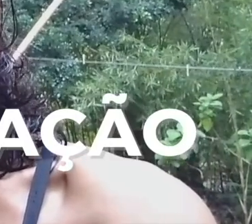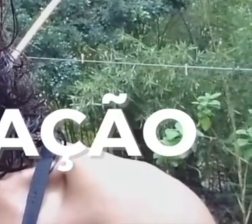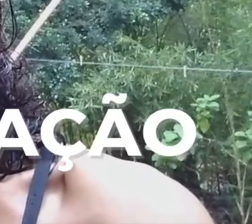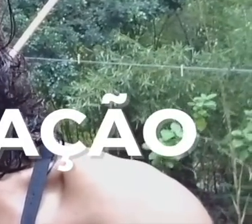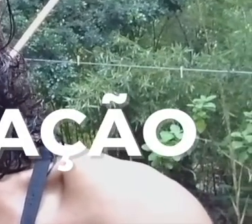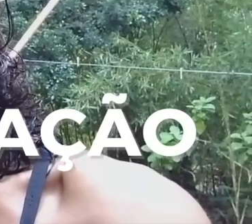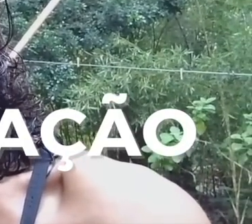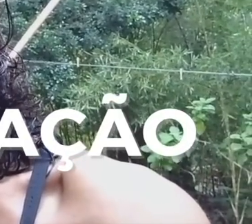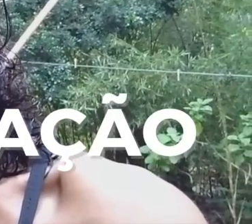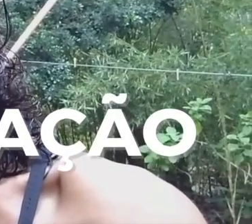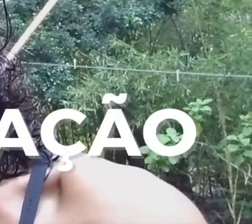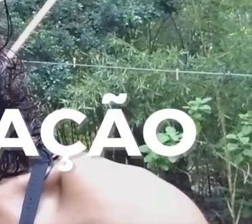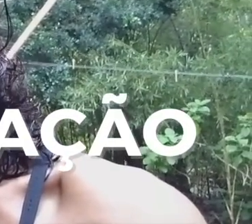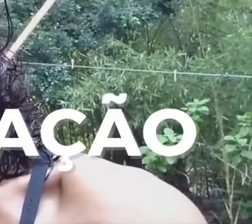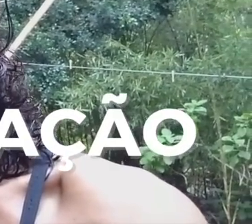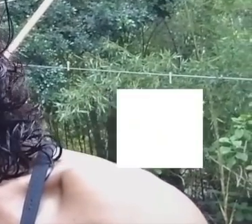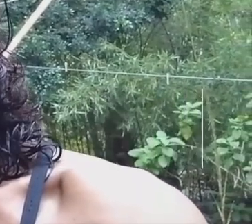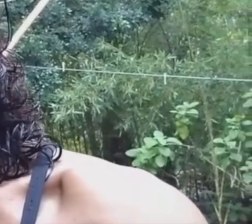Criação.